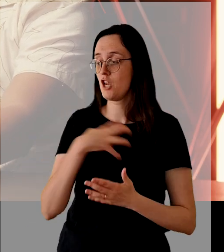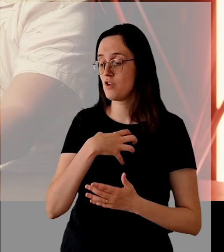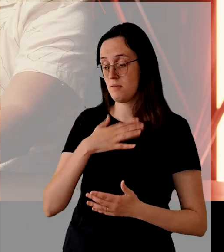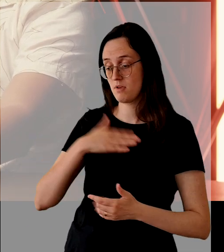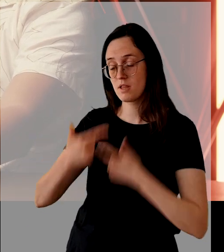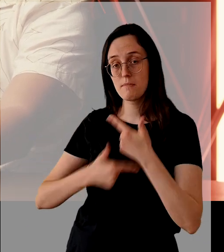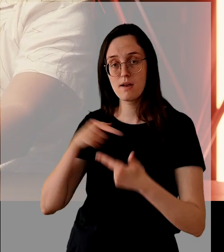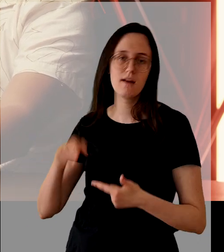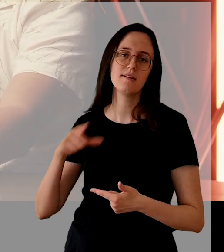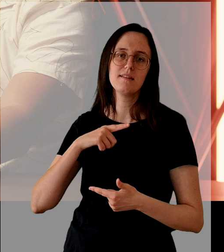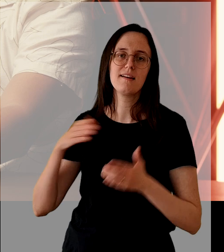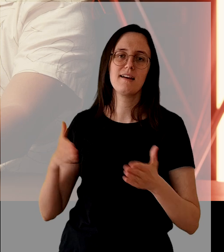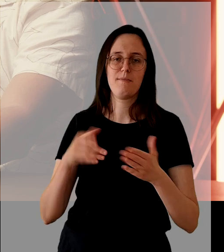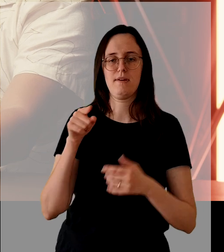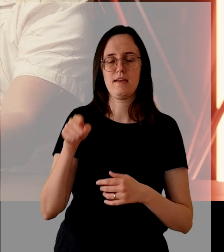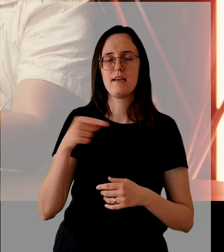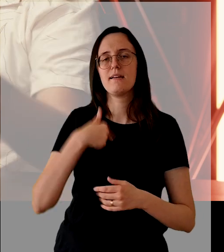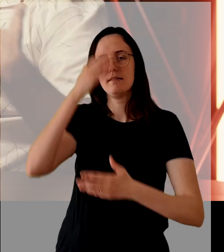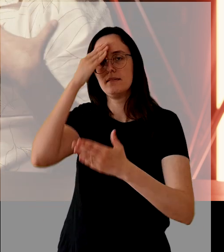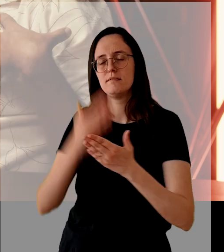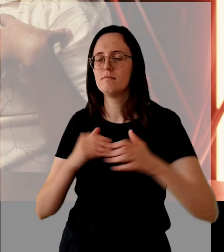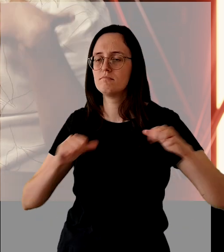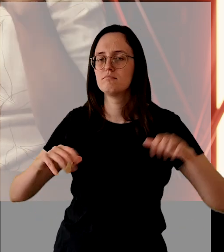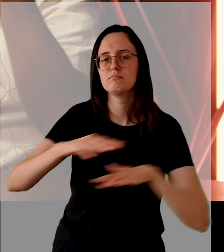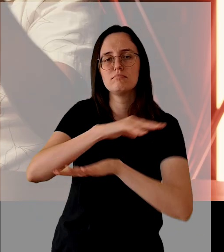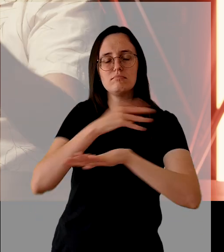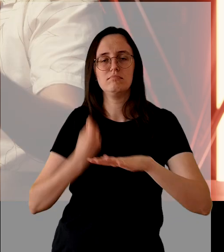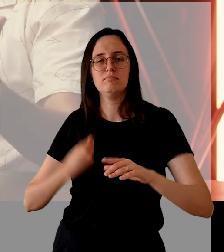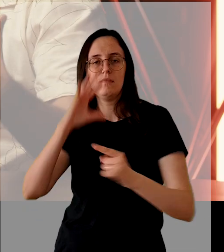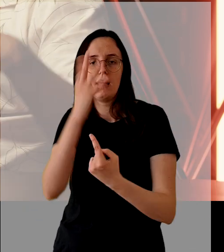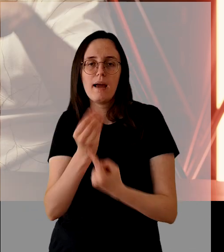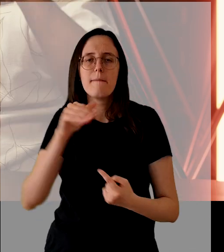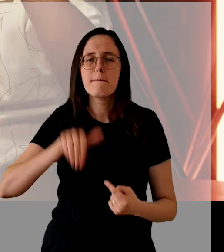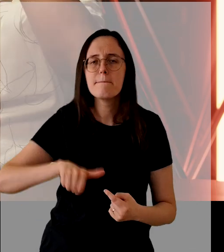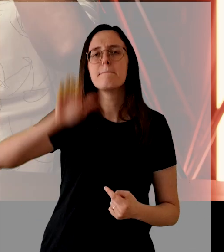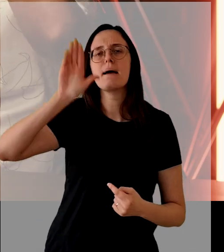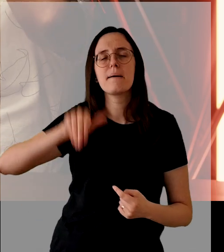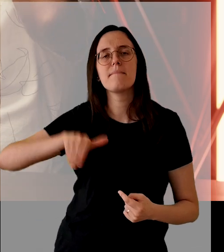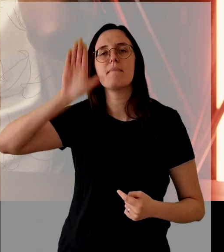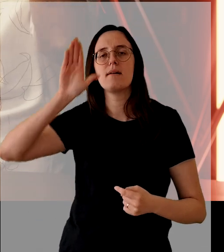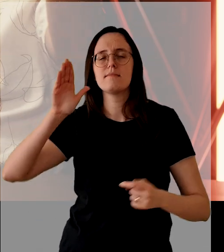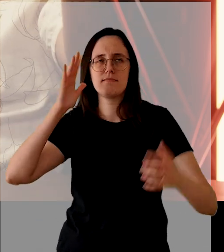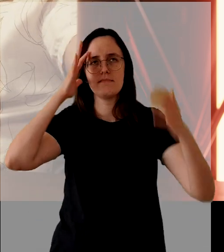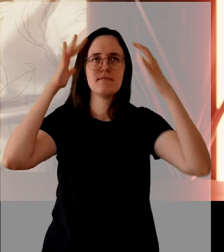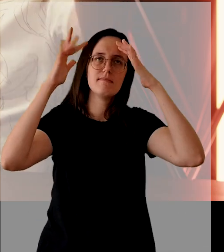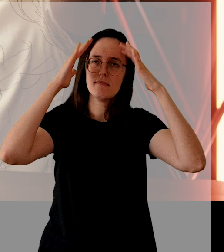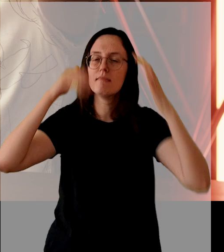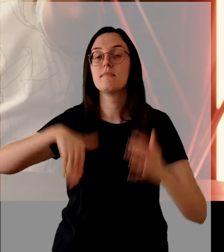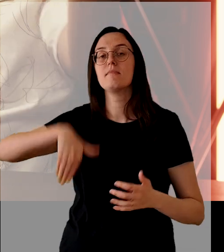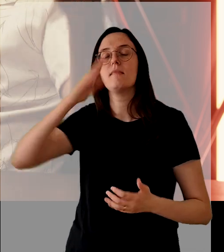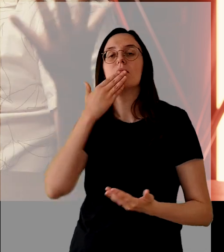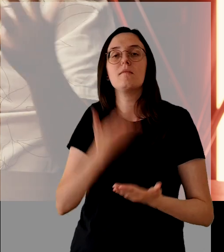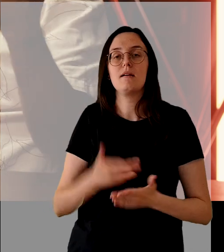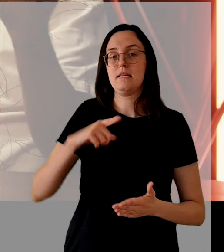trabalhar passa por aí, né? Eu acho que os fluxos artísticos os devaneios mais insanos